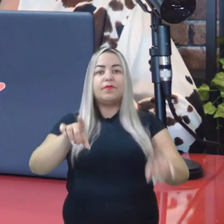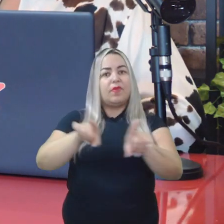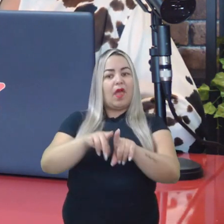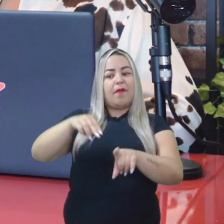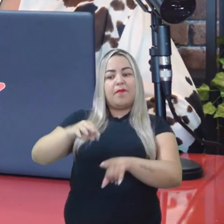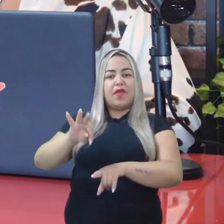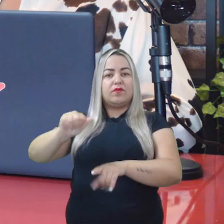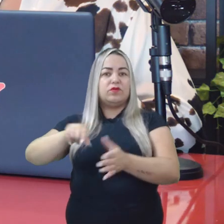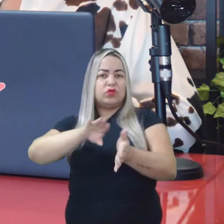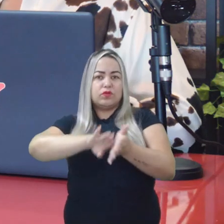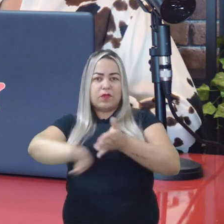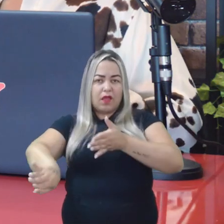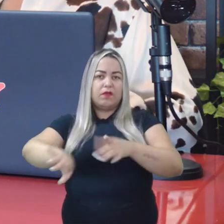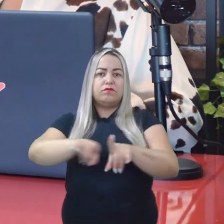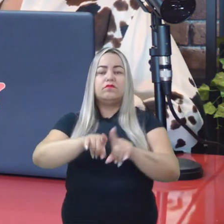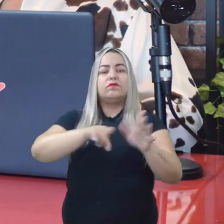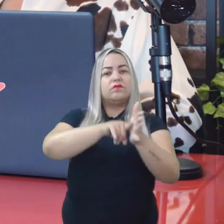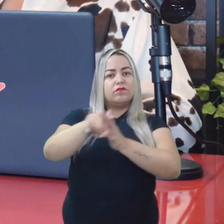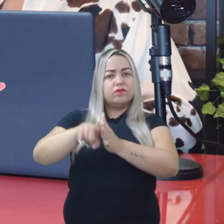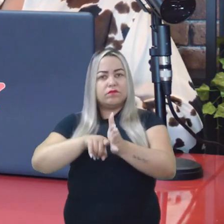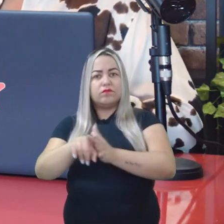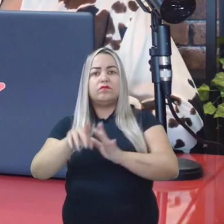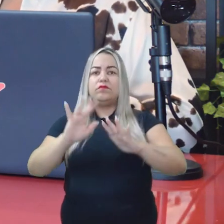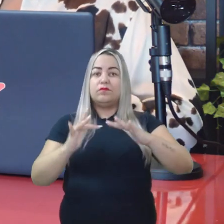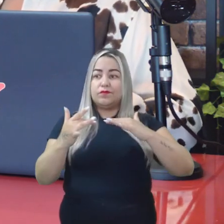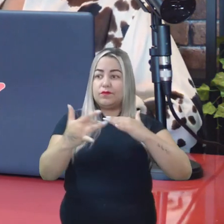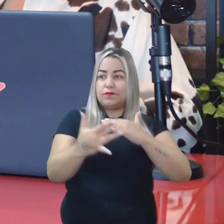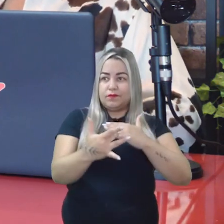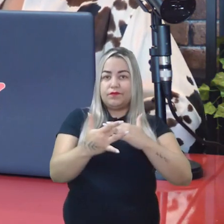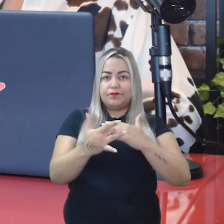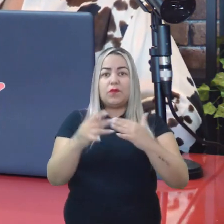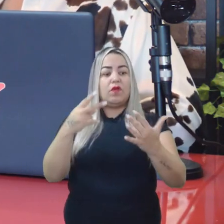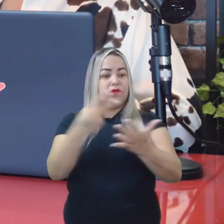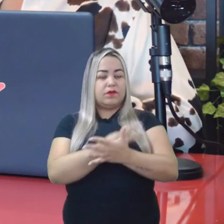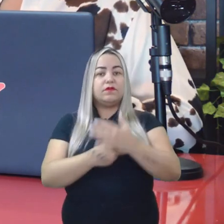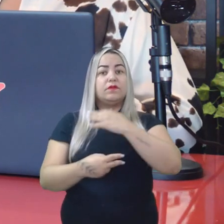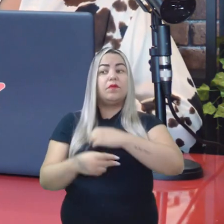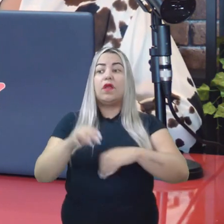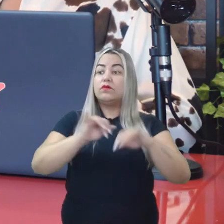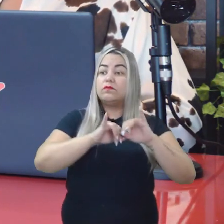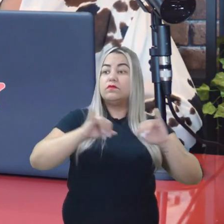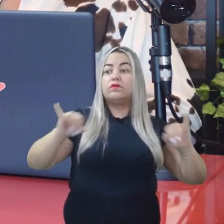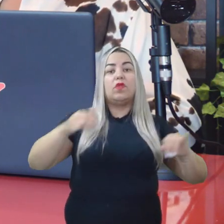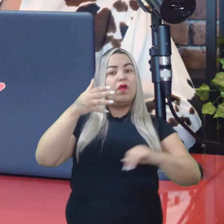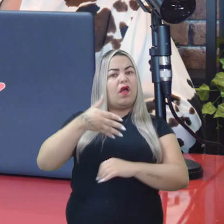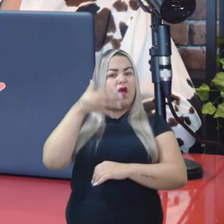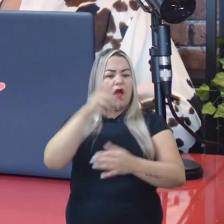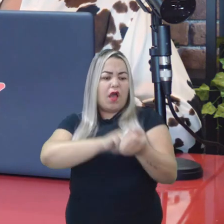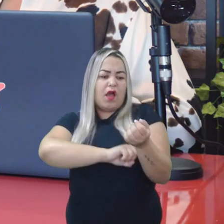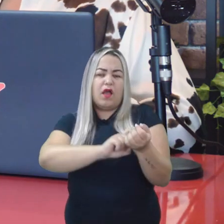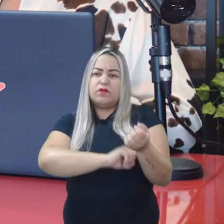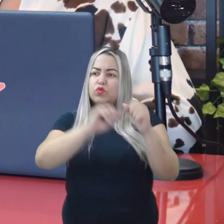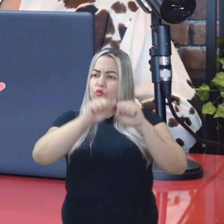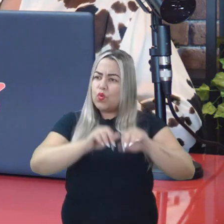Mark Zuckerberg, de excluir a verificação de informações nas redes sociais, o que pode aumentar a divulgação